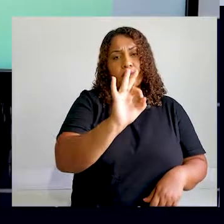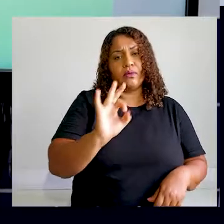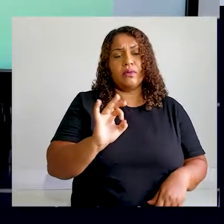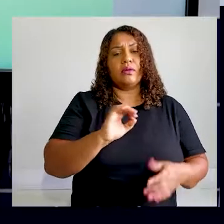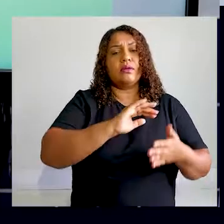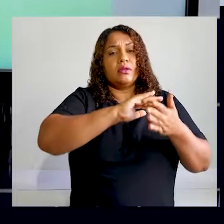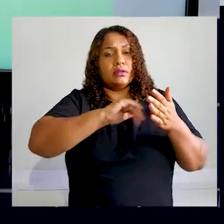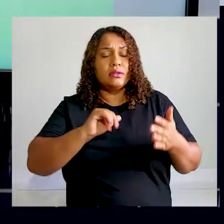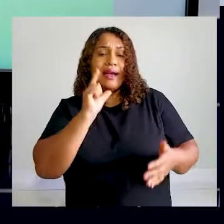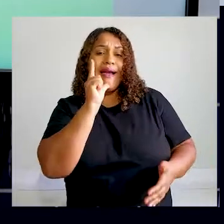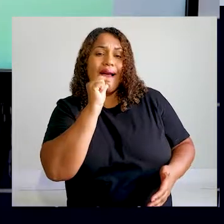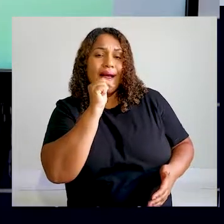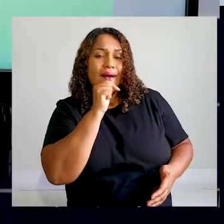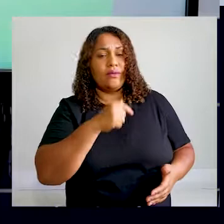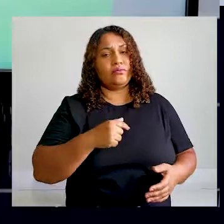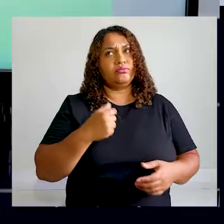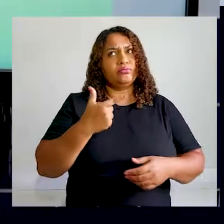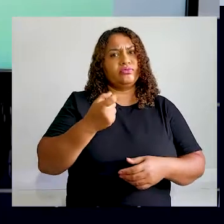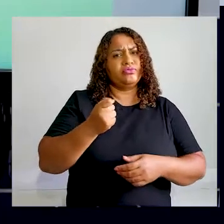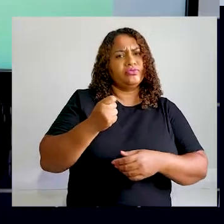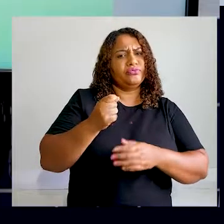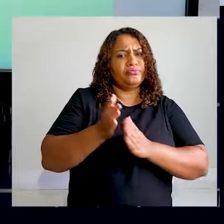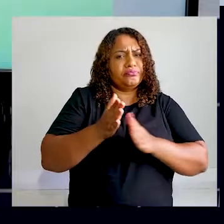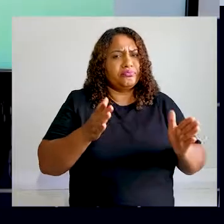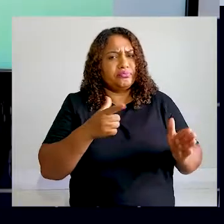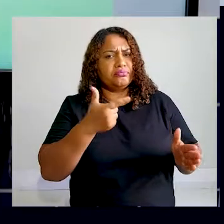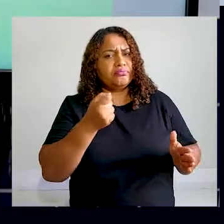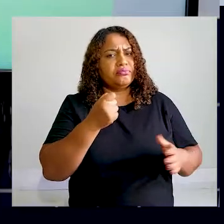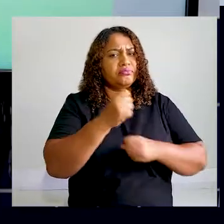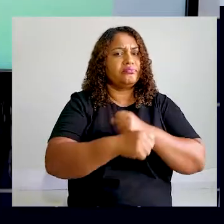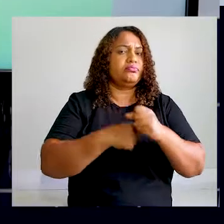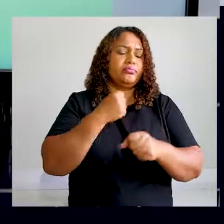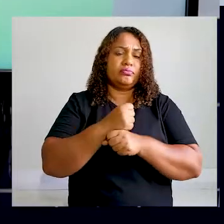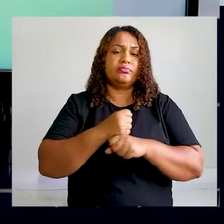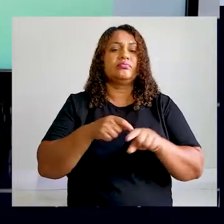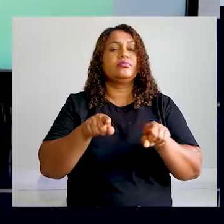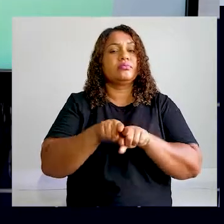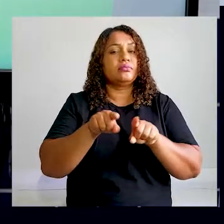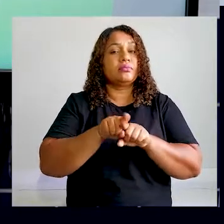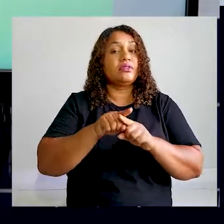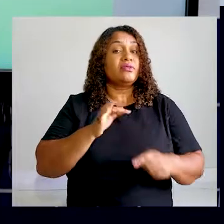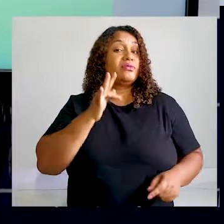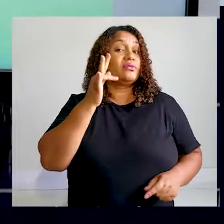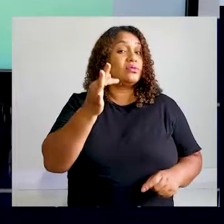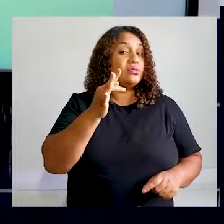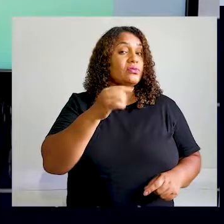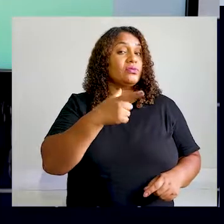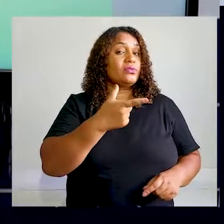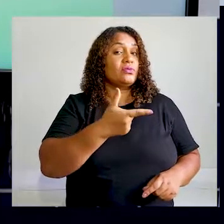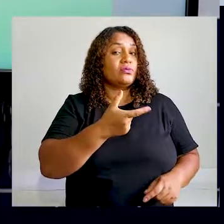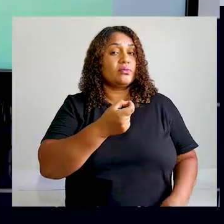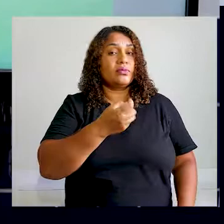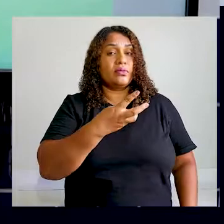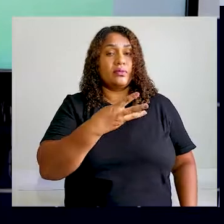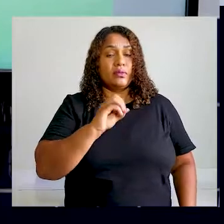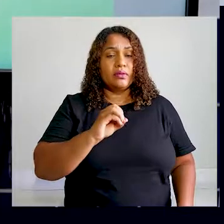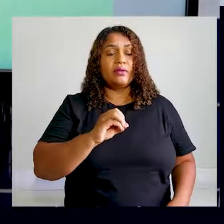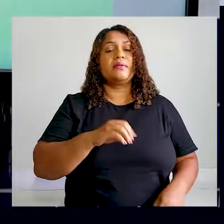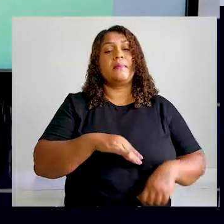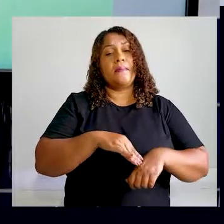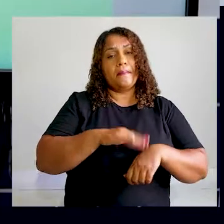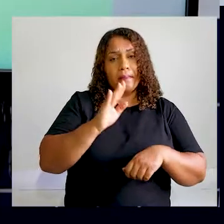na retirada de água nos últimos 20 anos. E tem mais. A previsão é de que até 2030